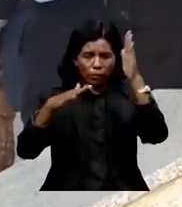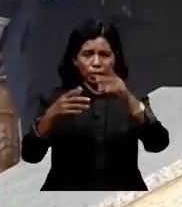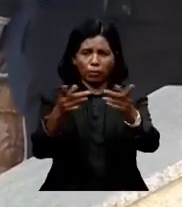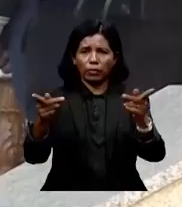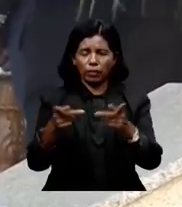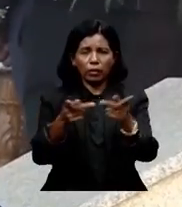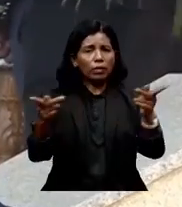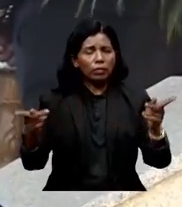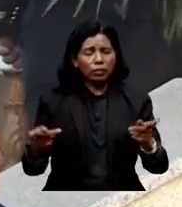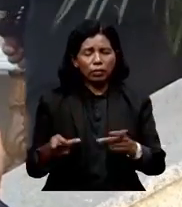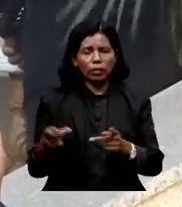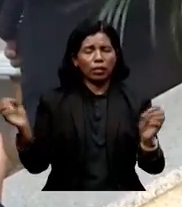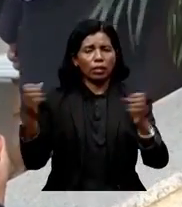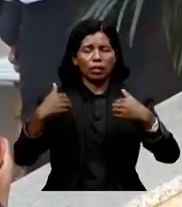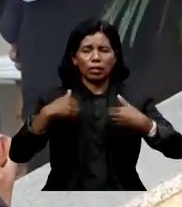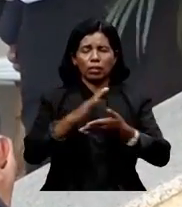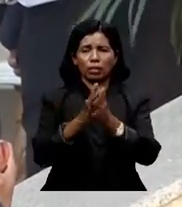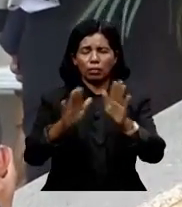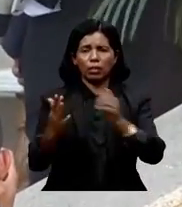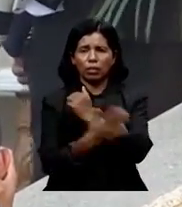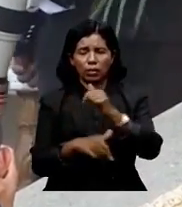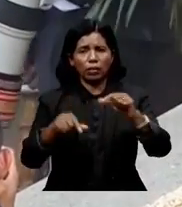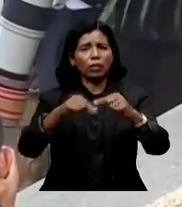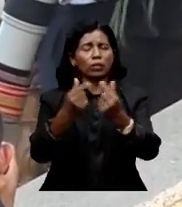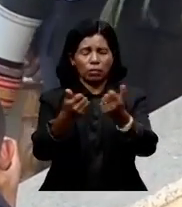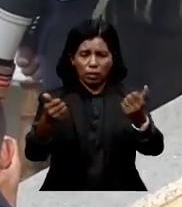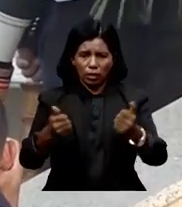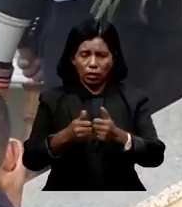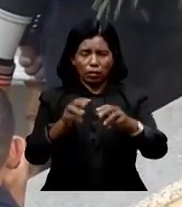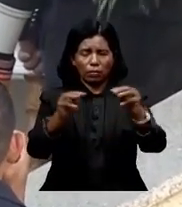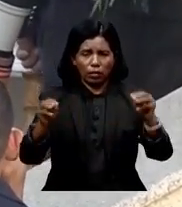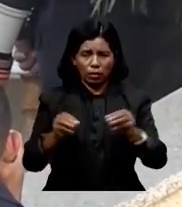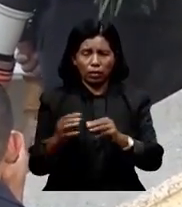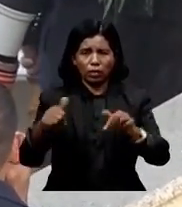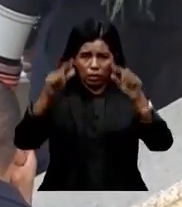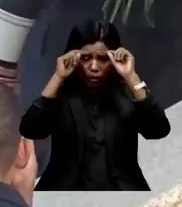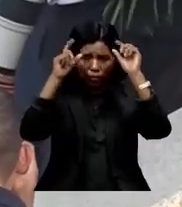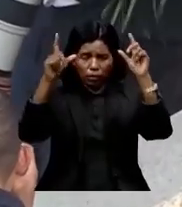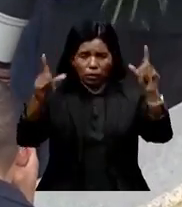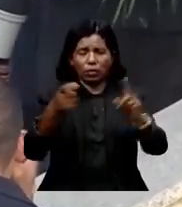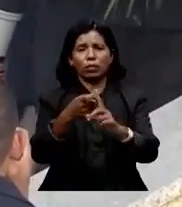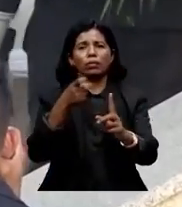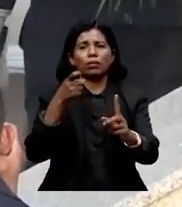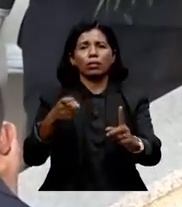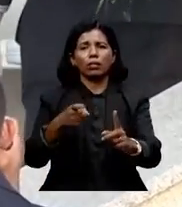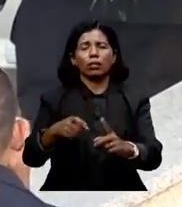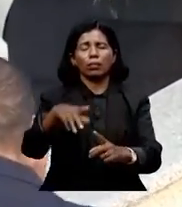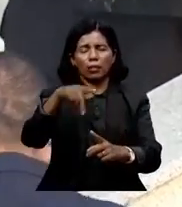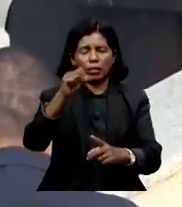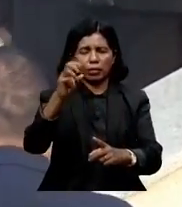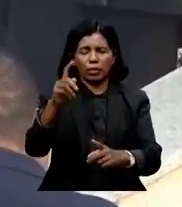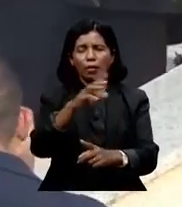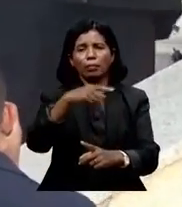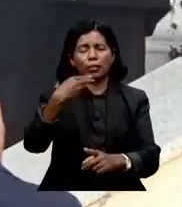fatin-fatin, onde cria instabilidade e relar. Grupo Arte Marciais no Arte Rituais de Timor-Leste, composto russo e KSPTL,